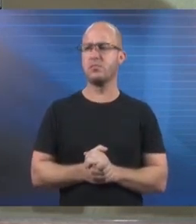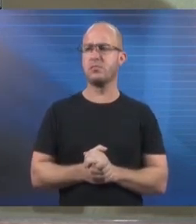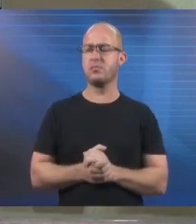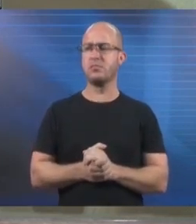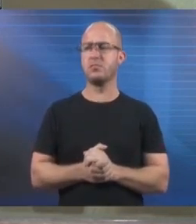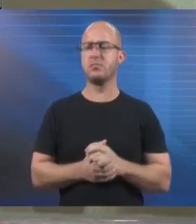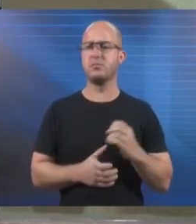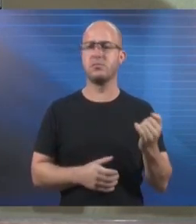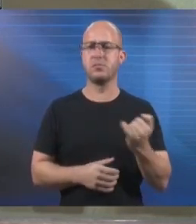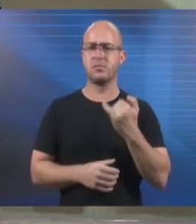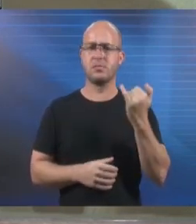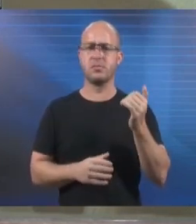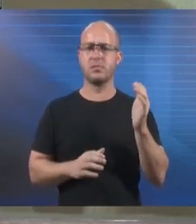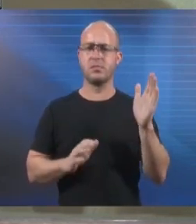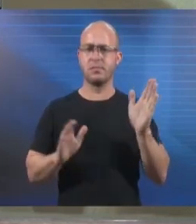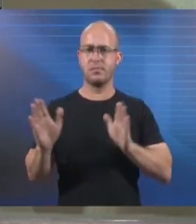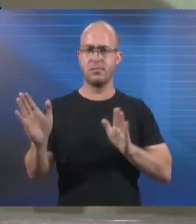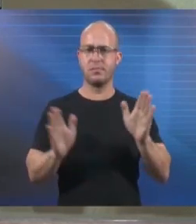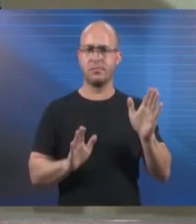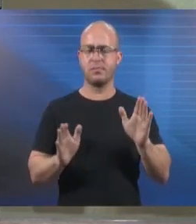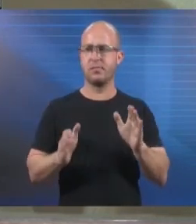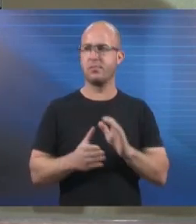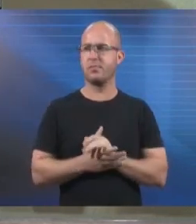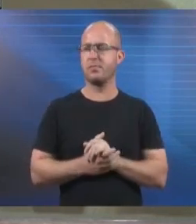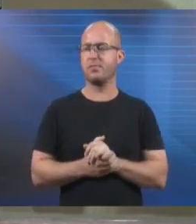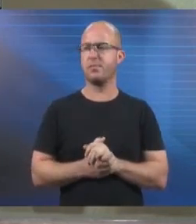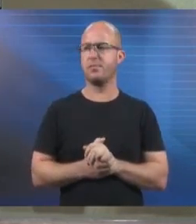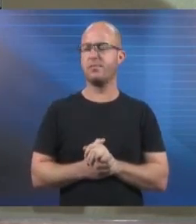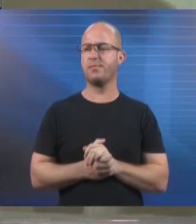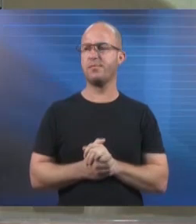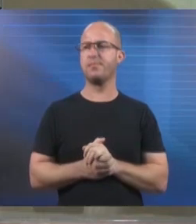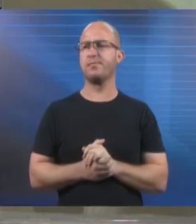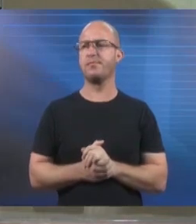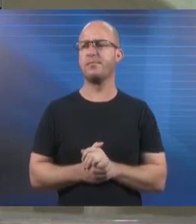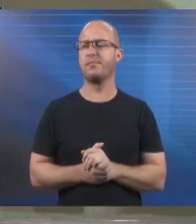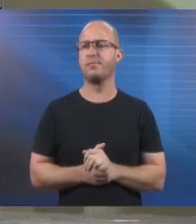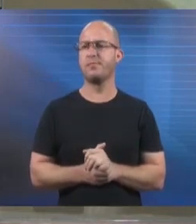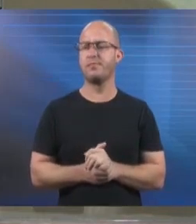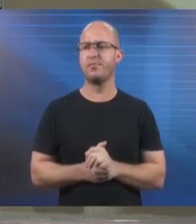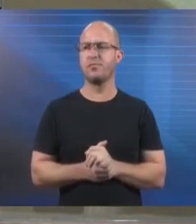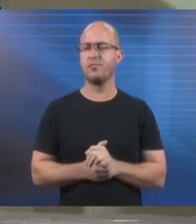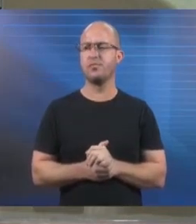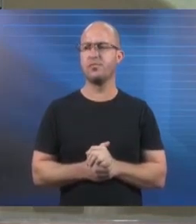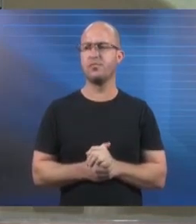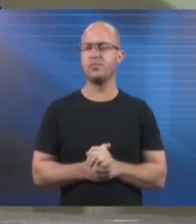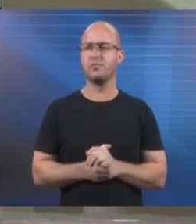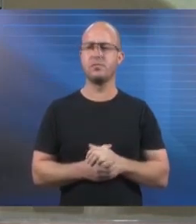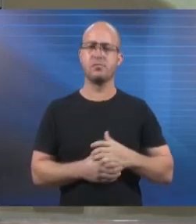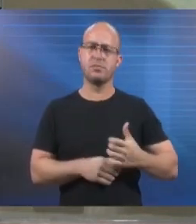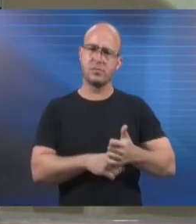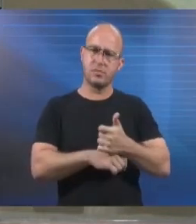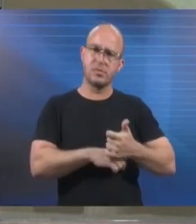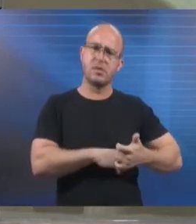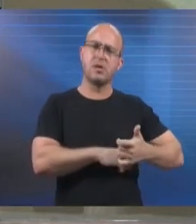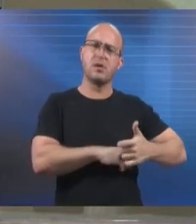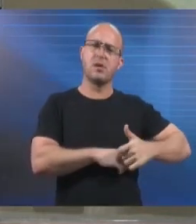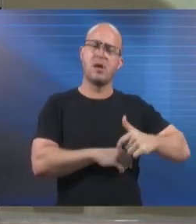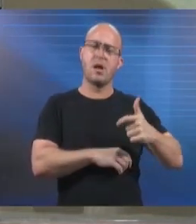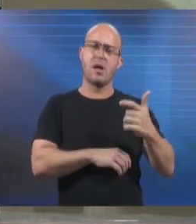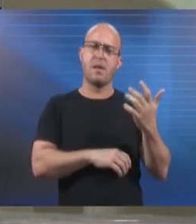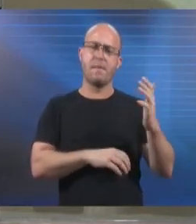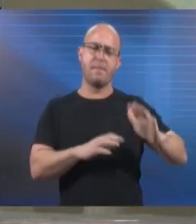essa importante licença que que iria revitalizar a praia de Ponta Negra